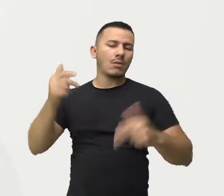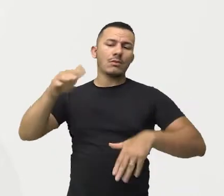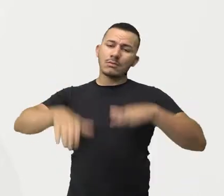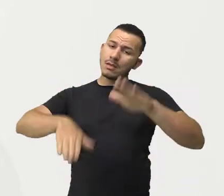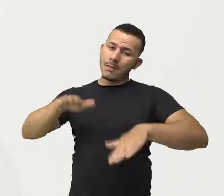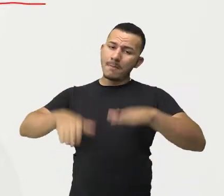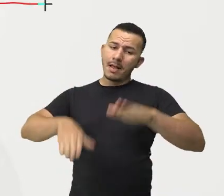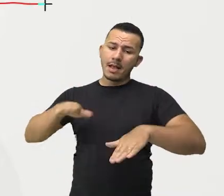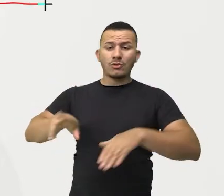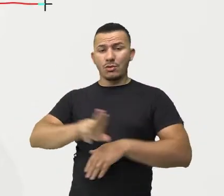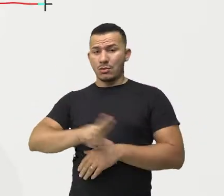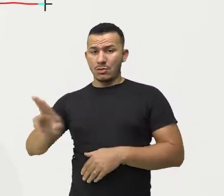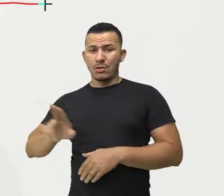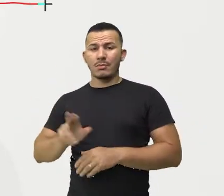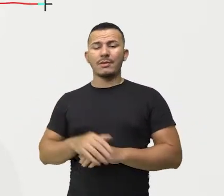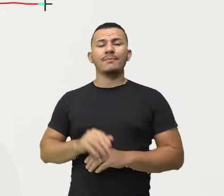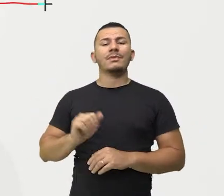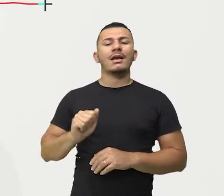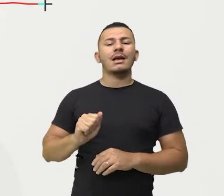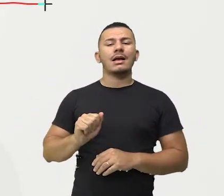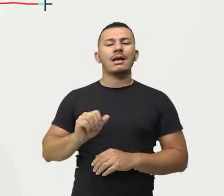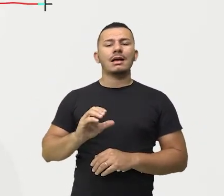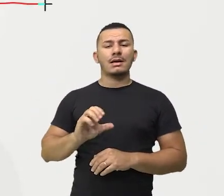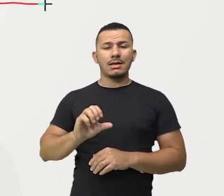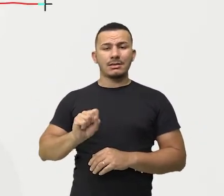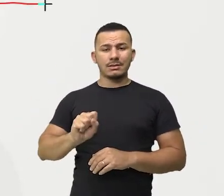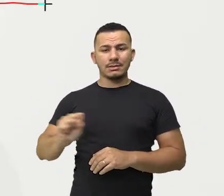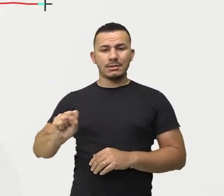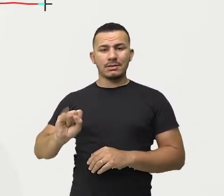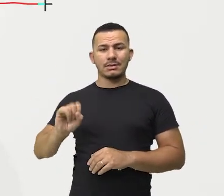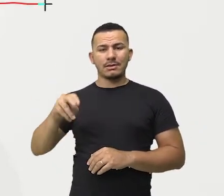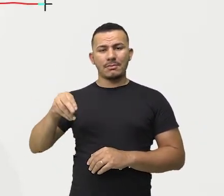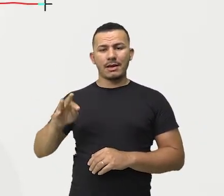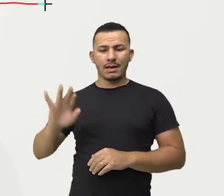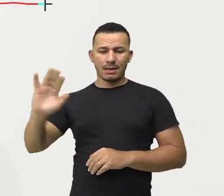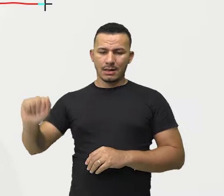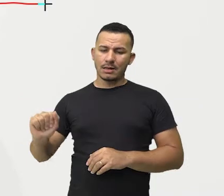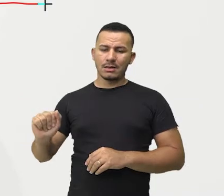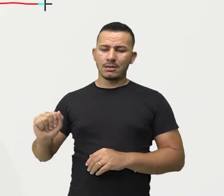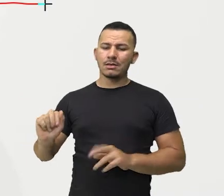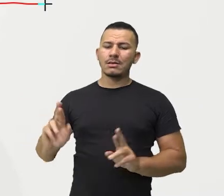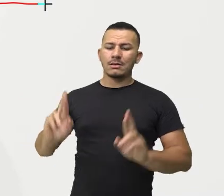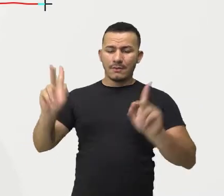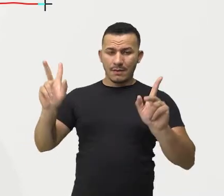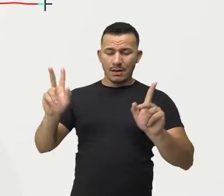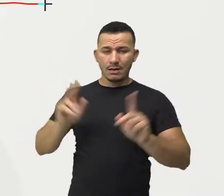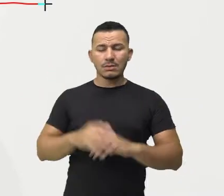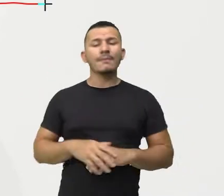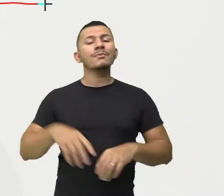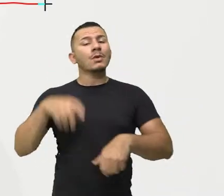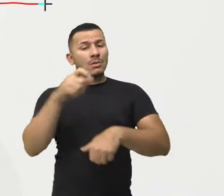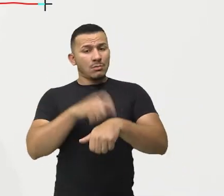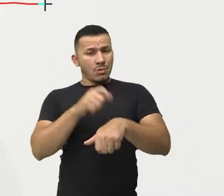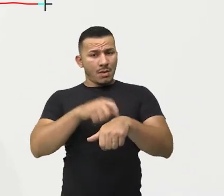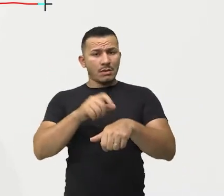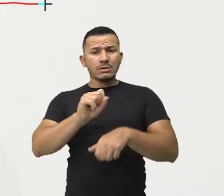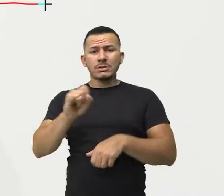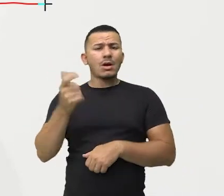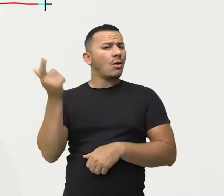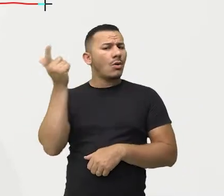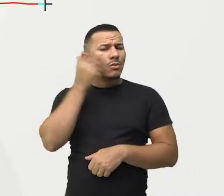sendo chamadas de assimétrica. Então nós temos o seguinte, olha, quando nós